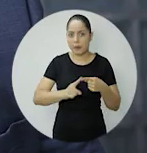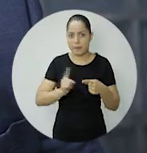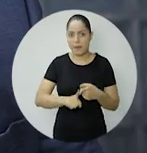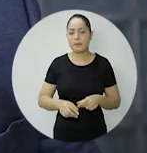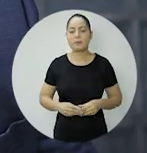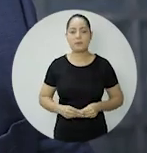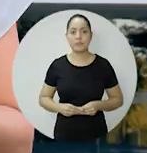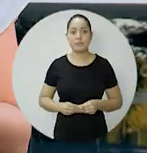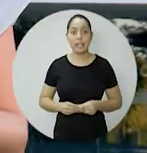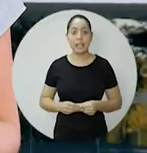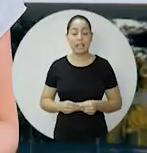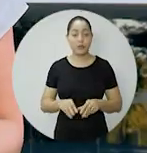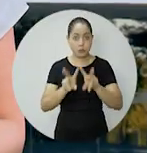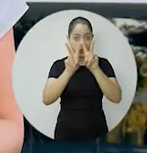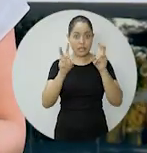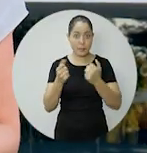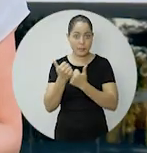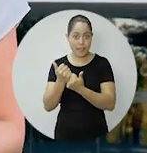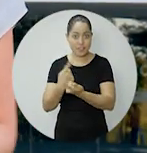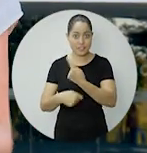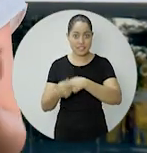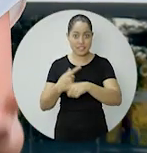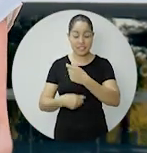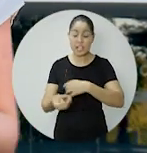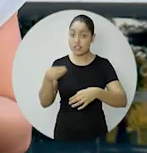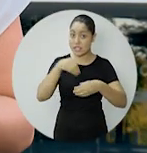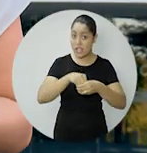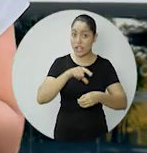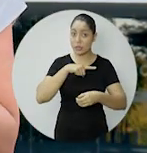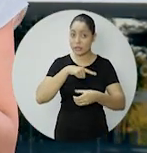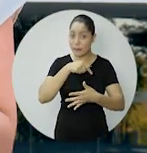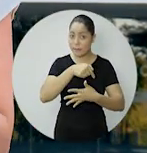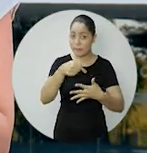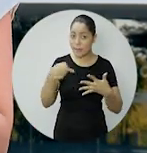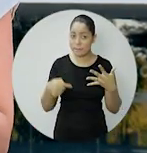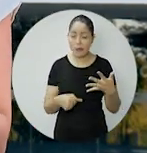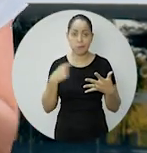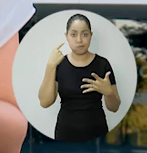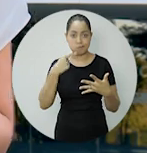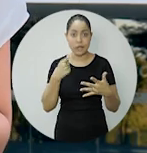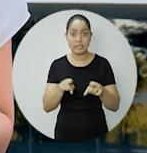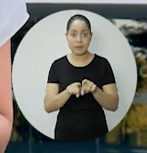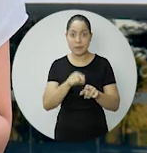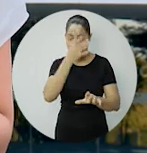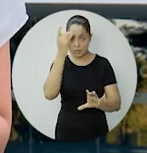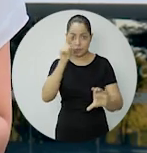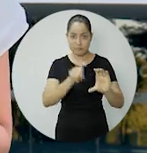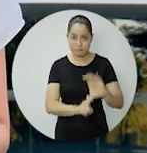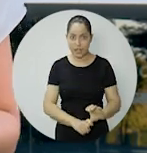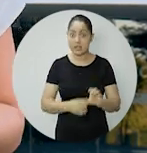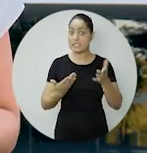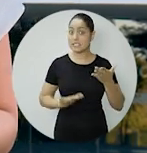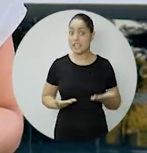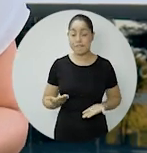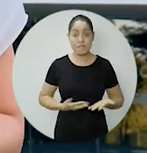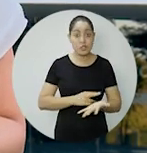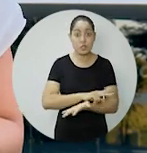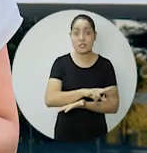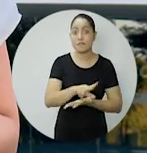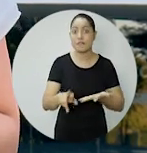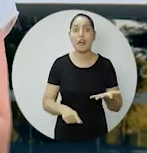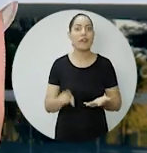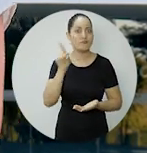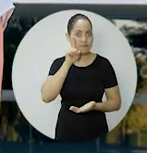da advocacia. Dentro das caixas de assistência, advogadas, advogados e dependentes contam com uma estrutura de prestação